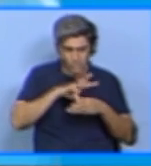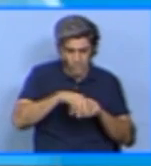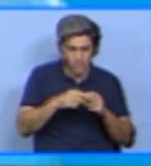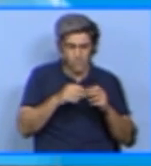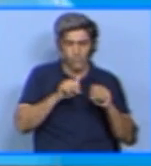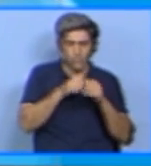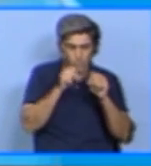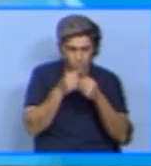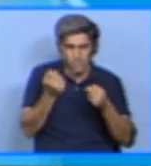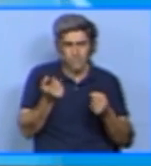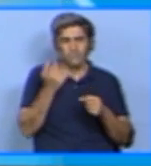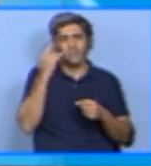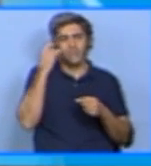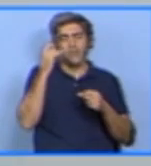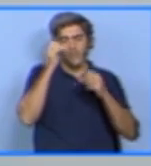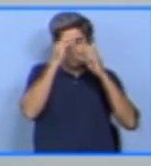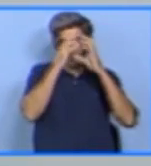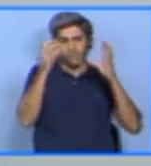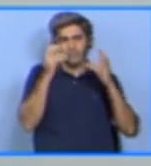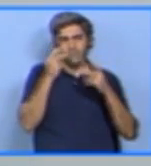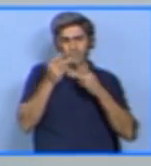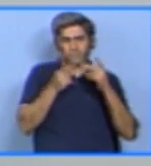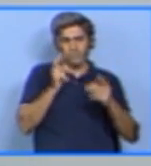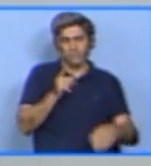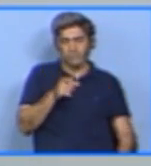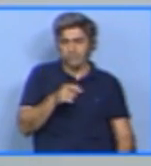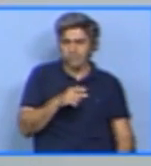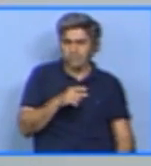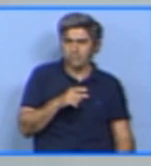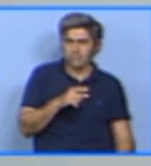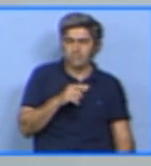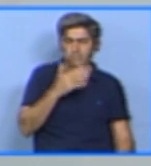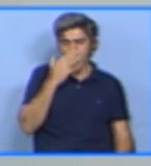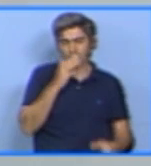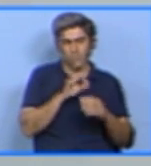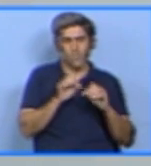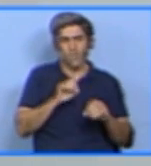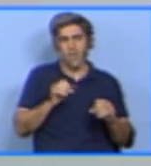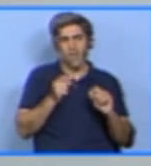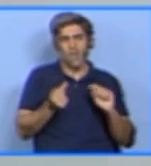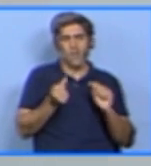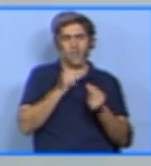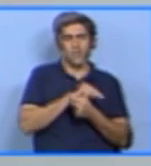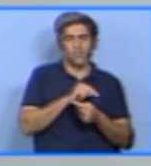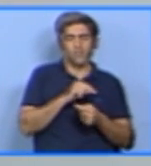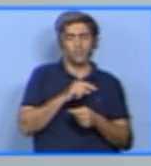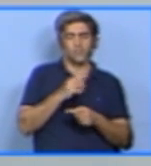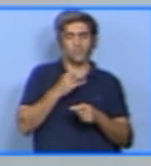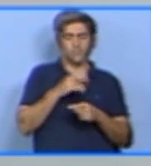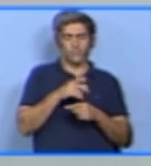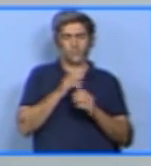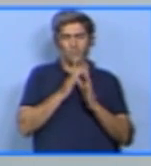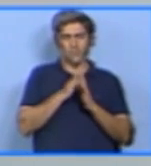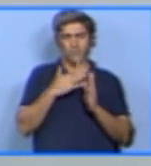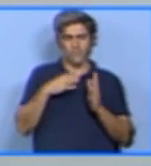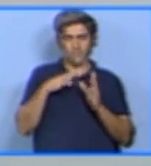destruidoras. Uma ideia que aqui analisa é esta aparente contradição que existe entre o facto de Deus permitir